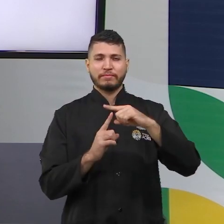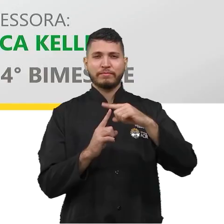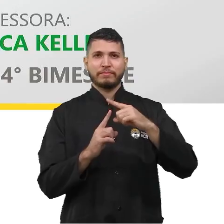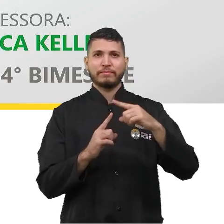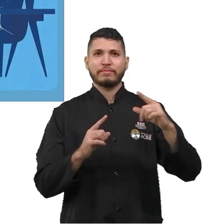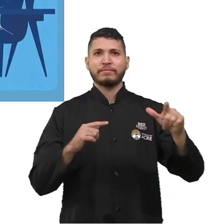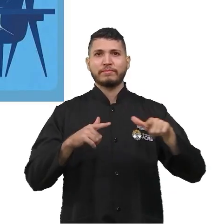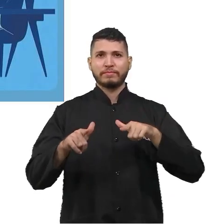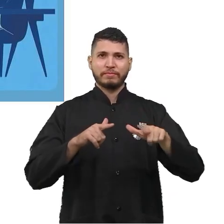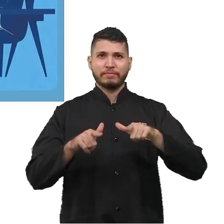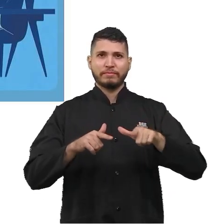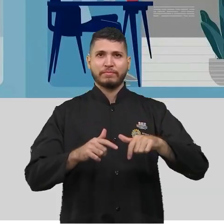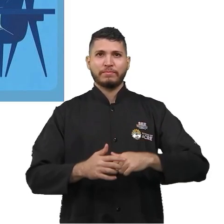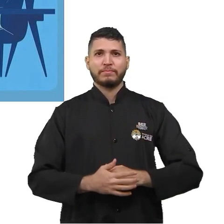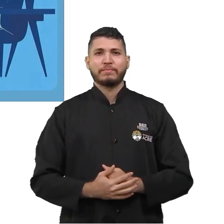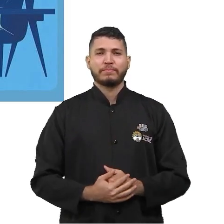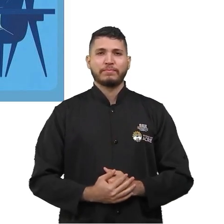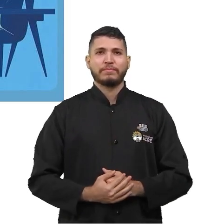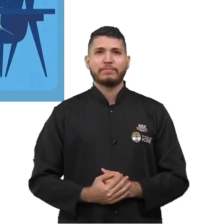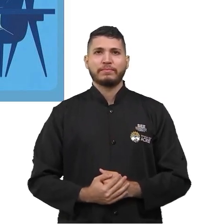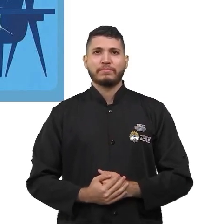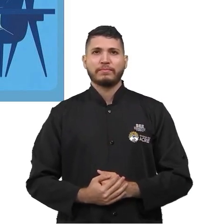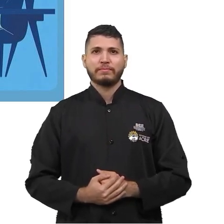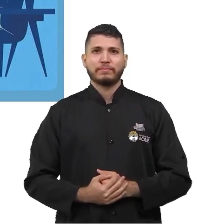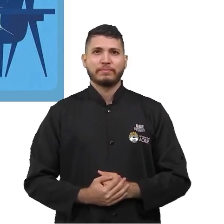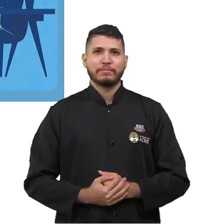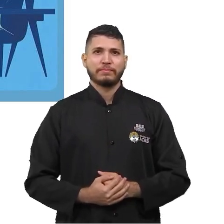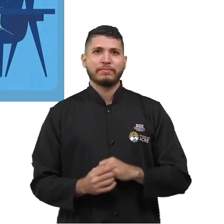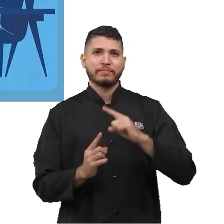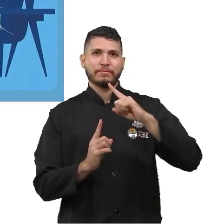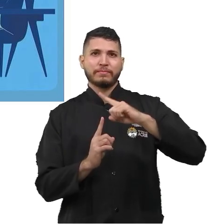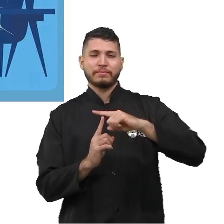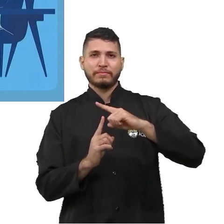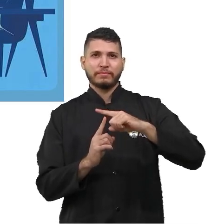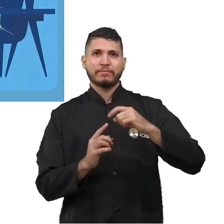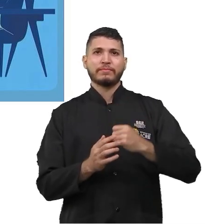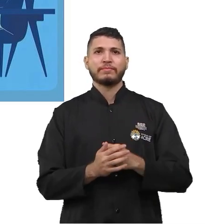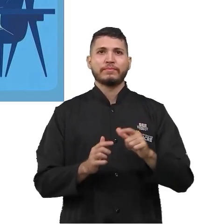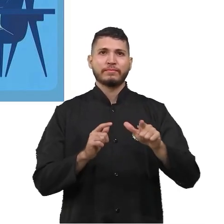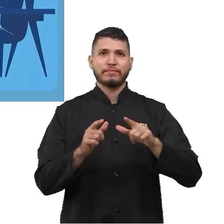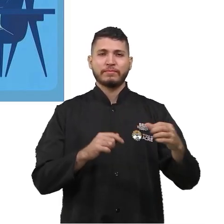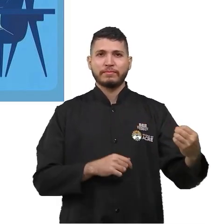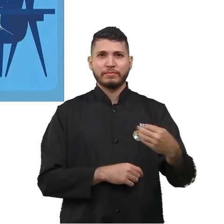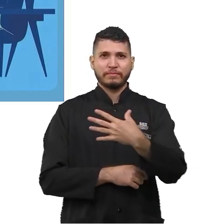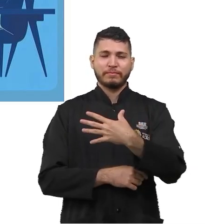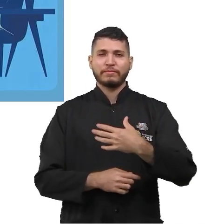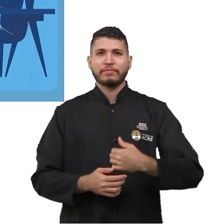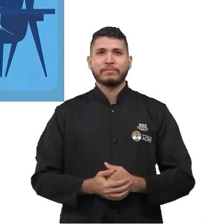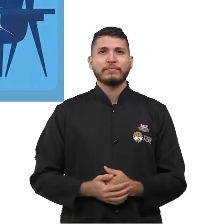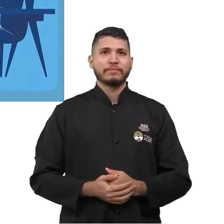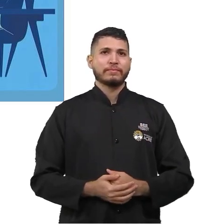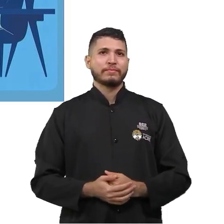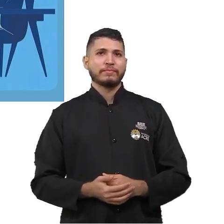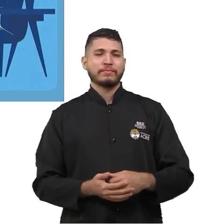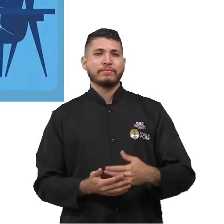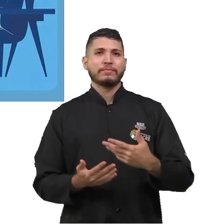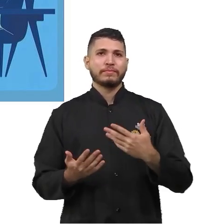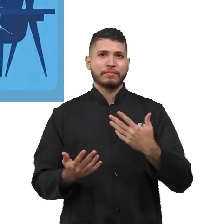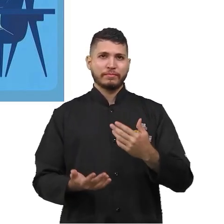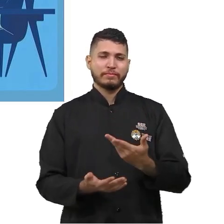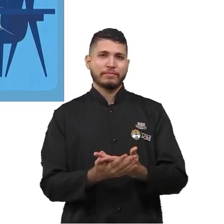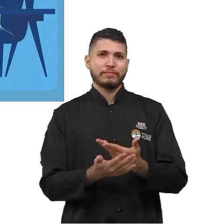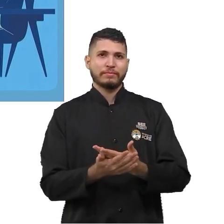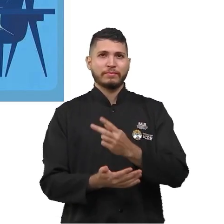então? Bom, novas formas de trabalho. Essa aula, pessoal, só lembrando, ela é da segunda